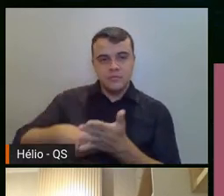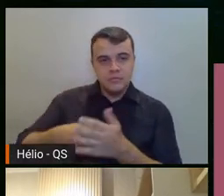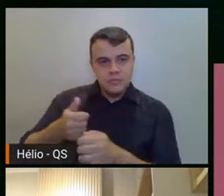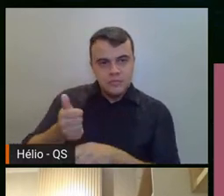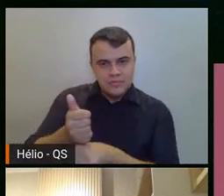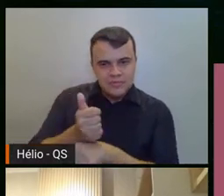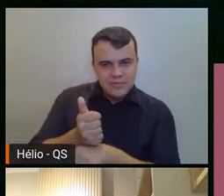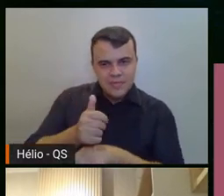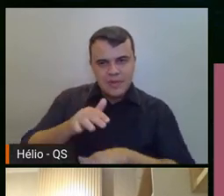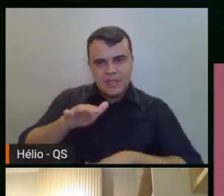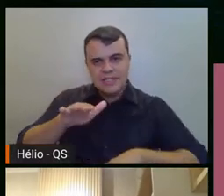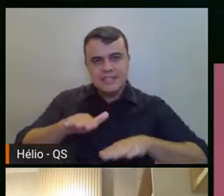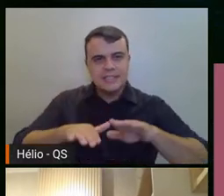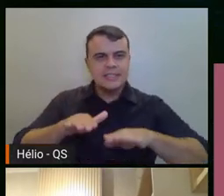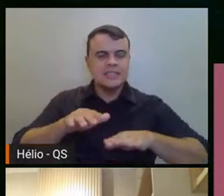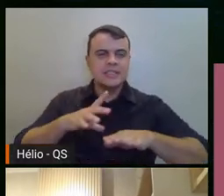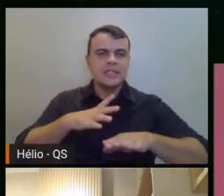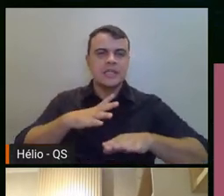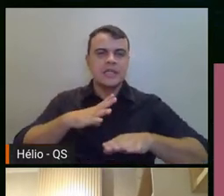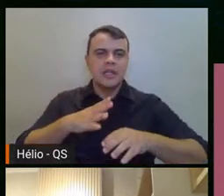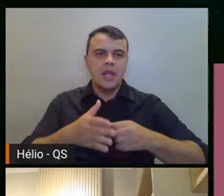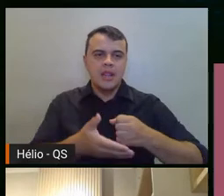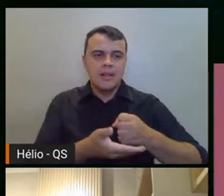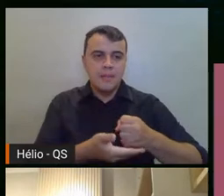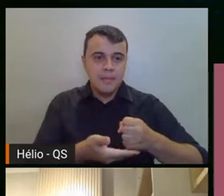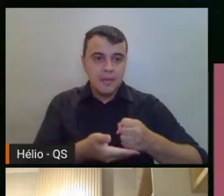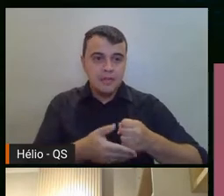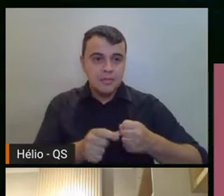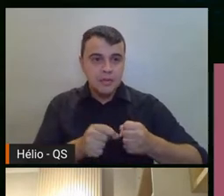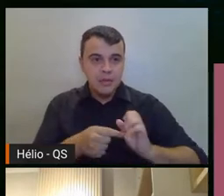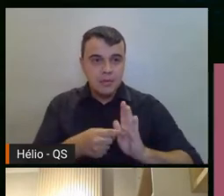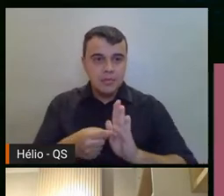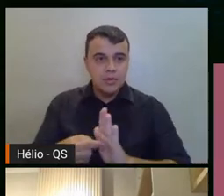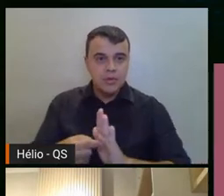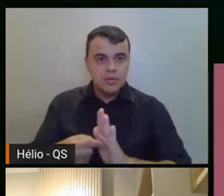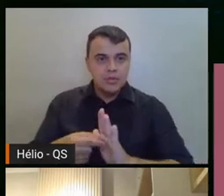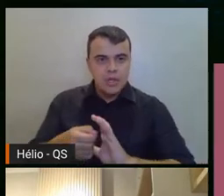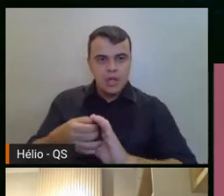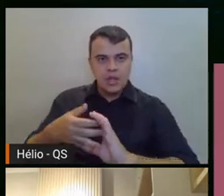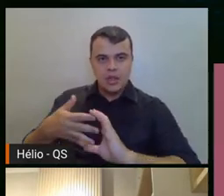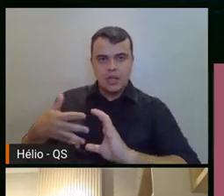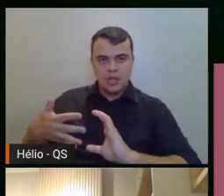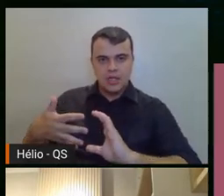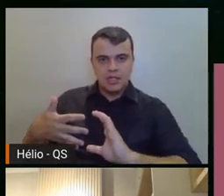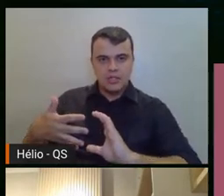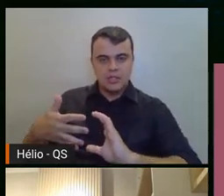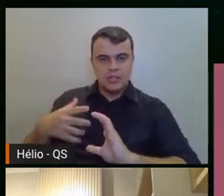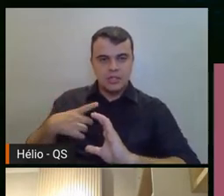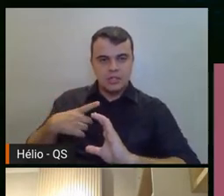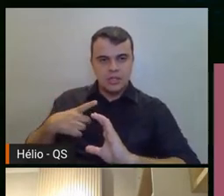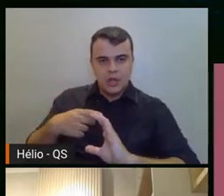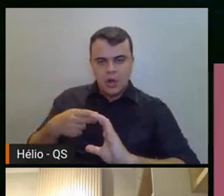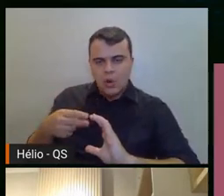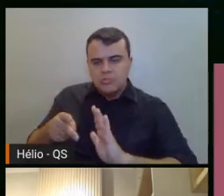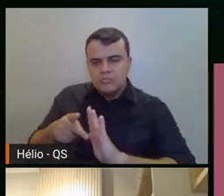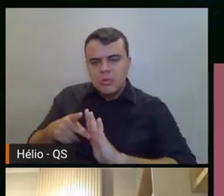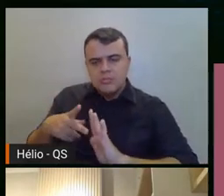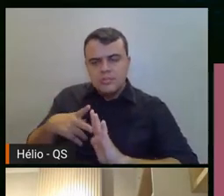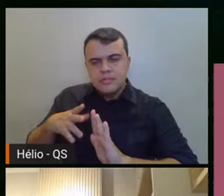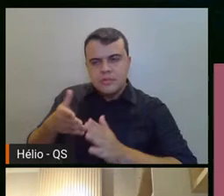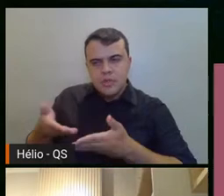que às vezes tem um nível técnico inferior mas que demonstra ter soft Skills né que são competências ali